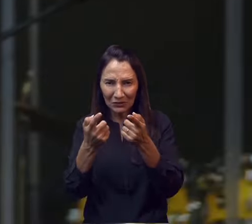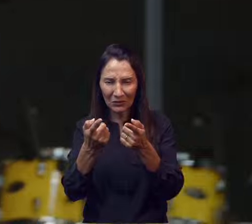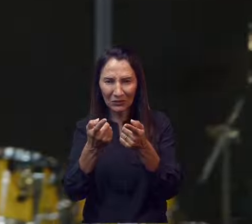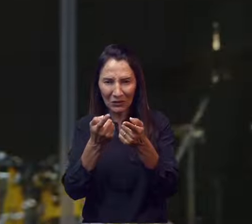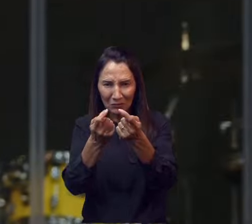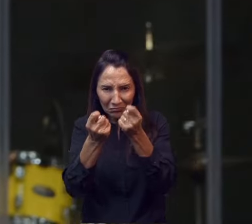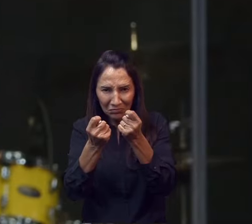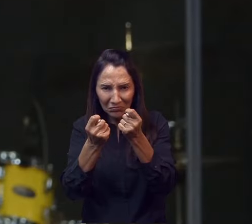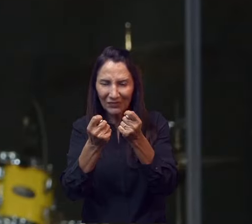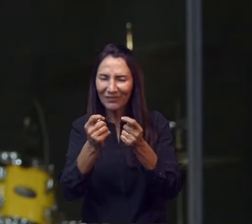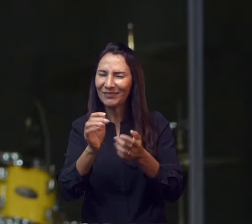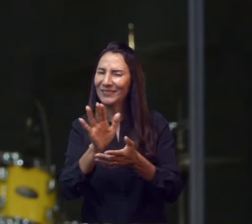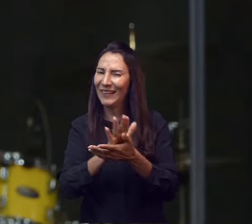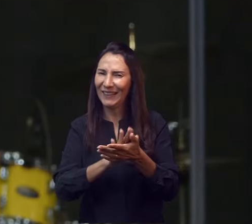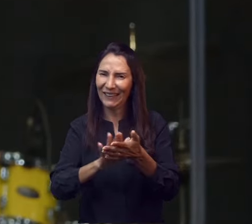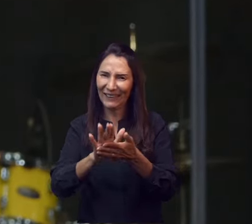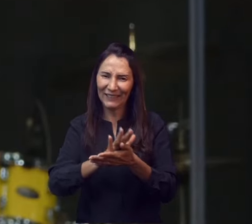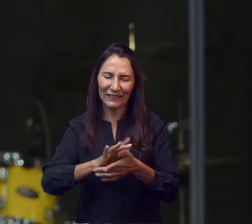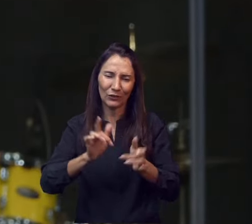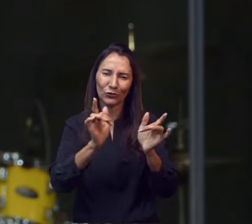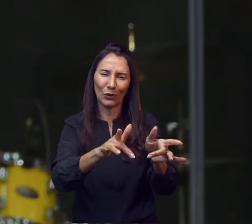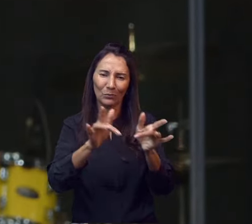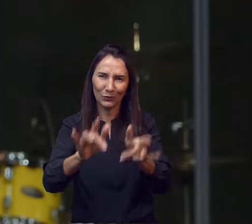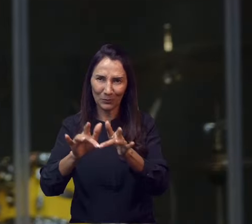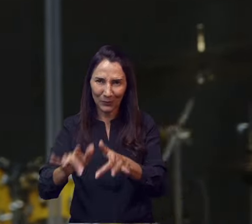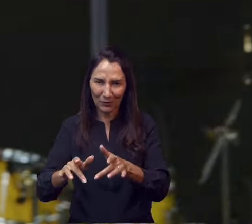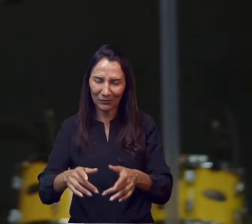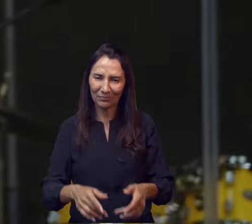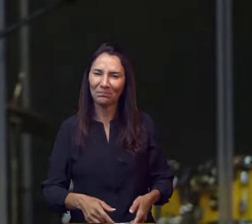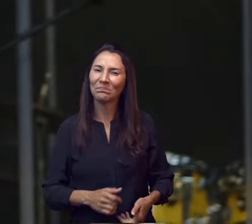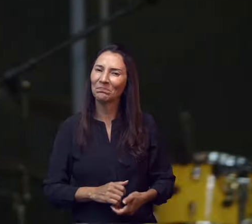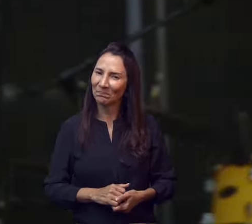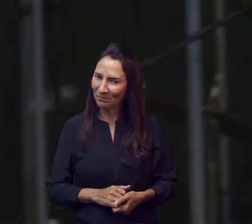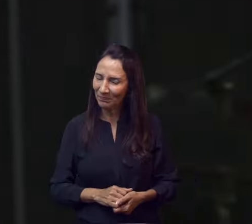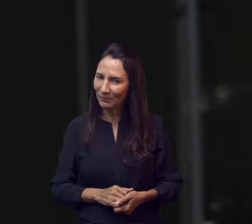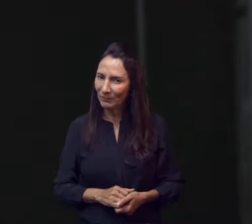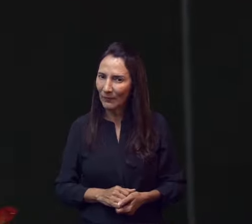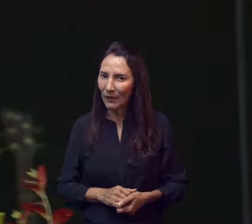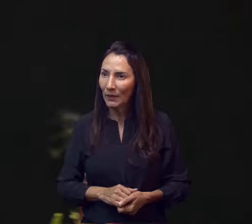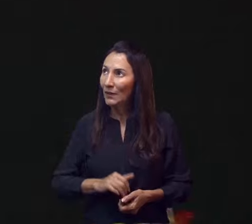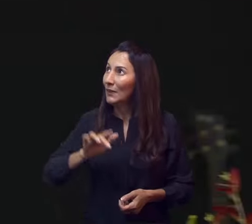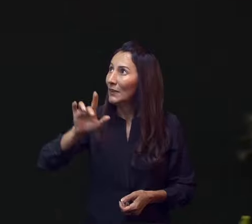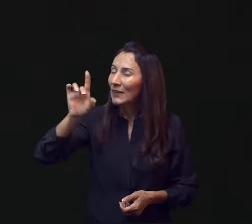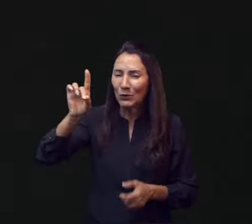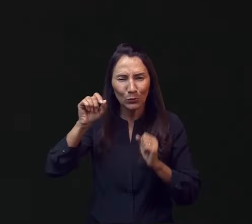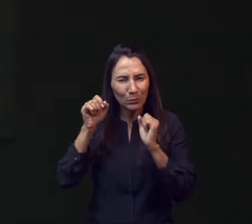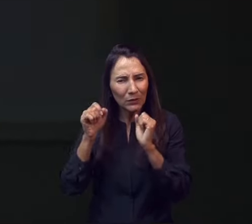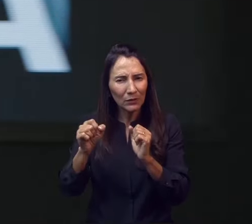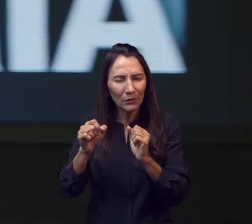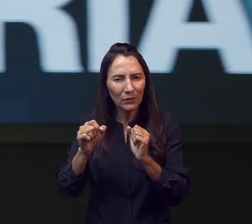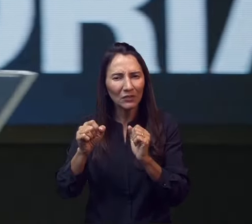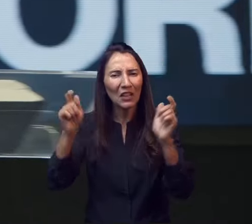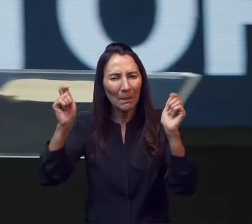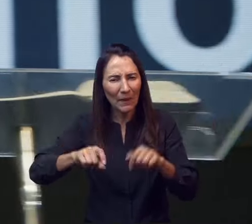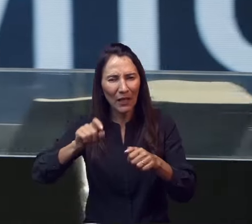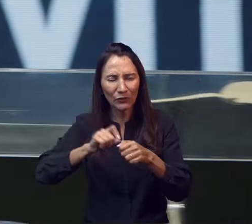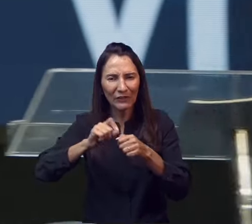com sobra e a régua vai subir mais uma aquele que é poderoso para fazer tudo